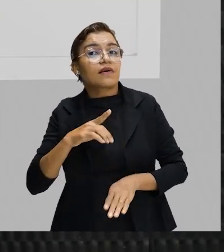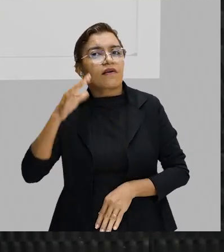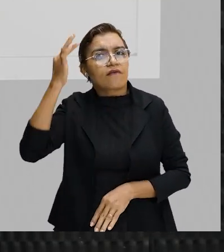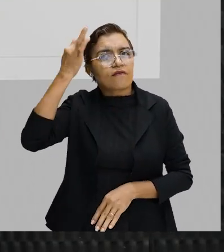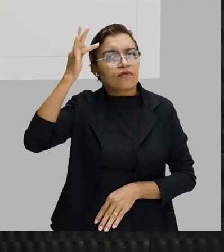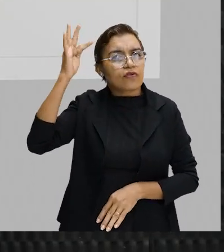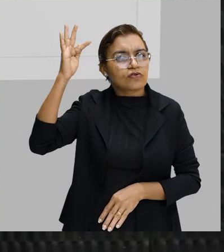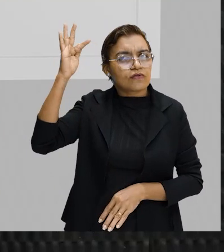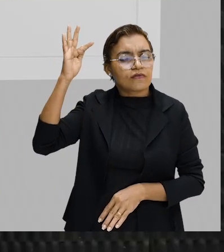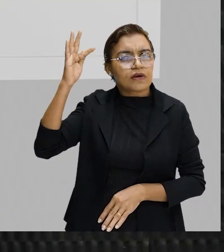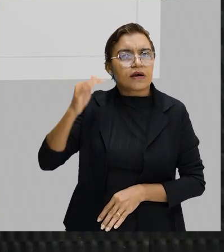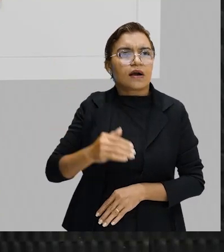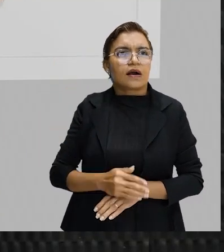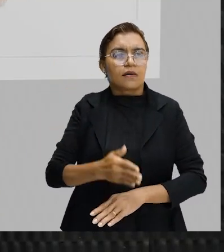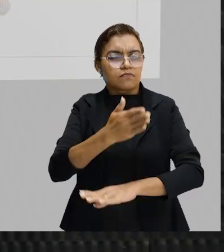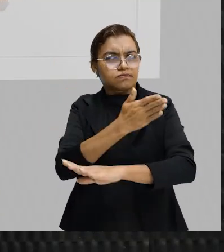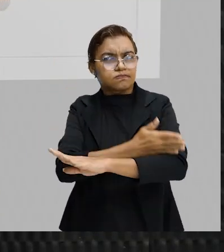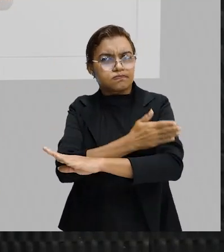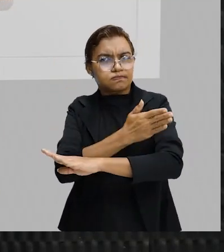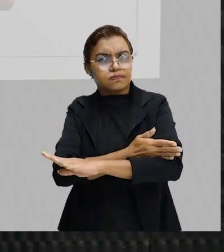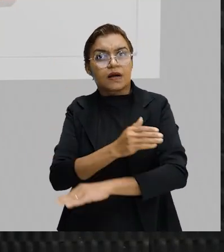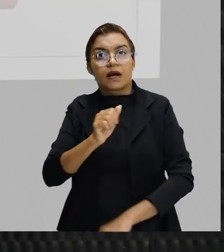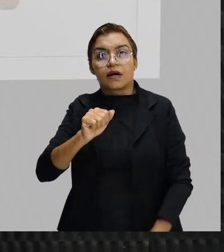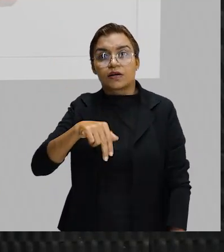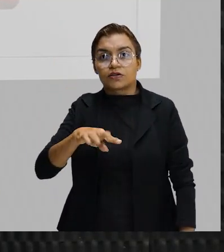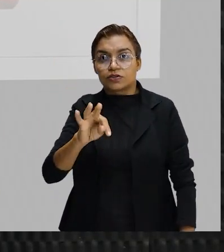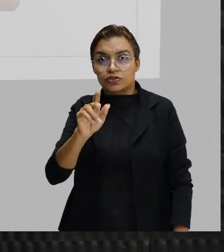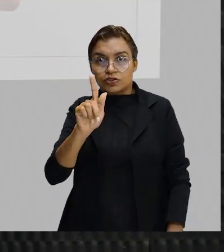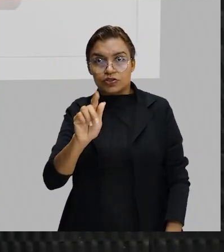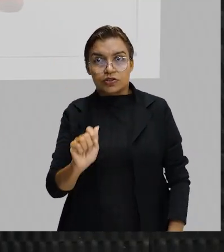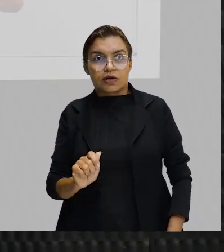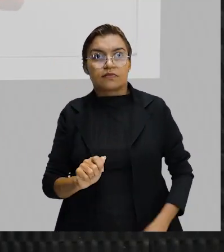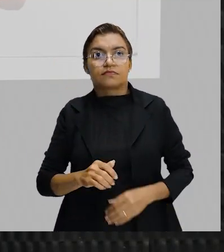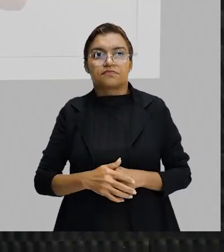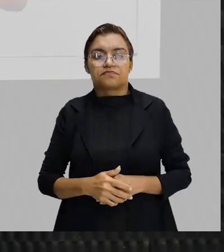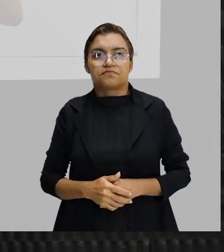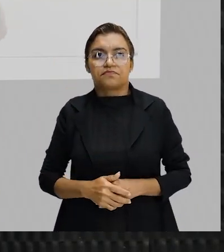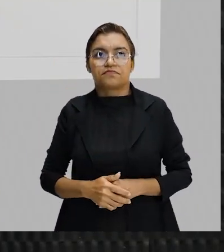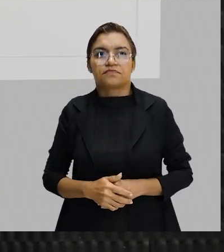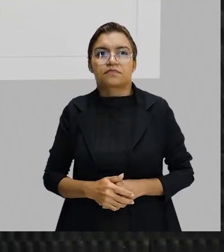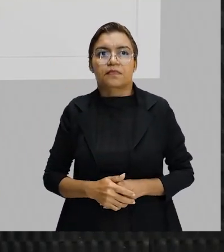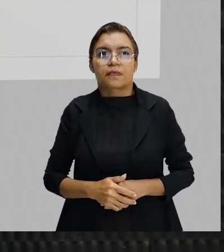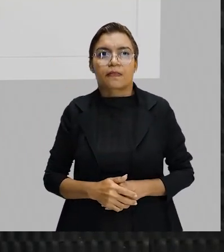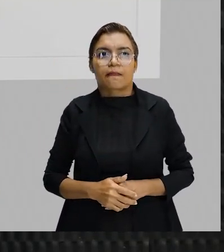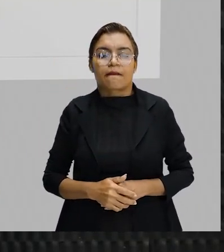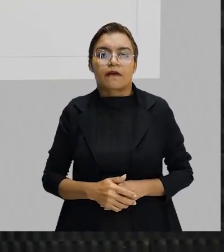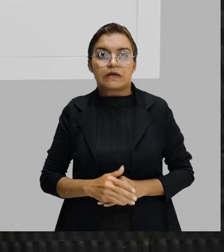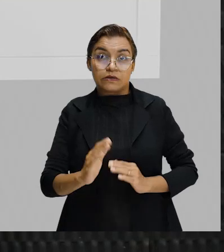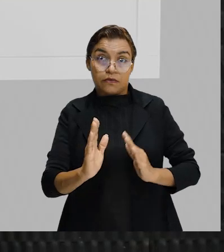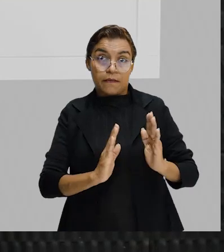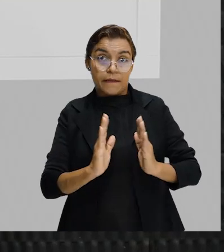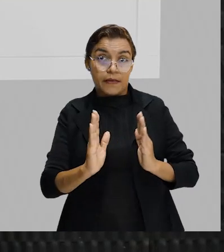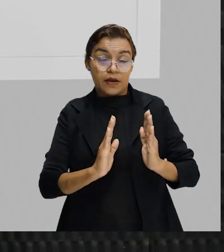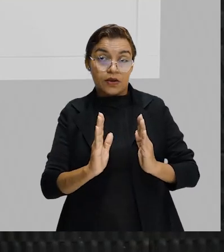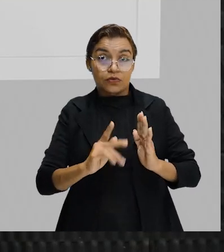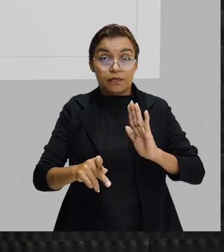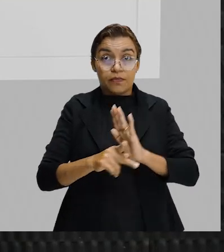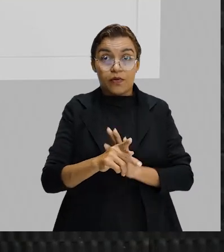antiga, certo? A filosofia antiga como um todo. Tanto o período socrático,